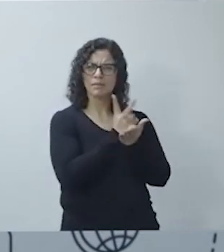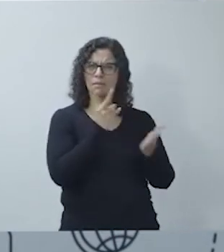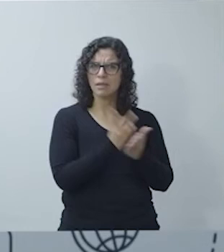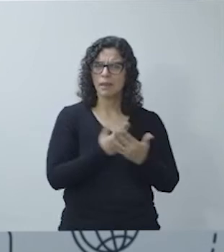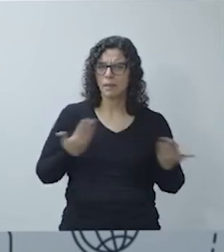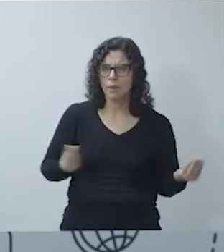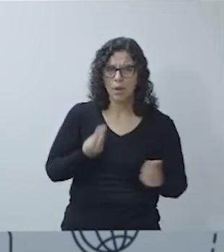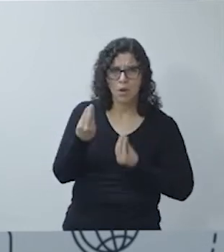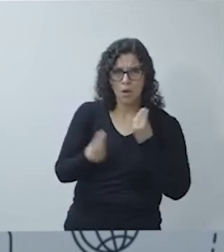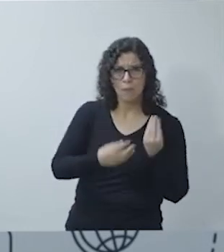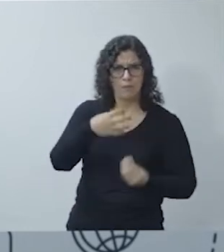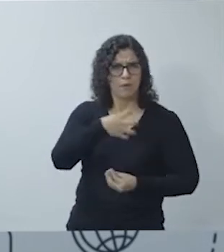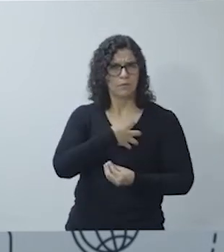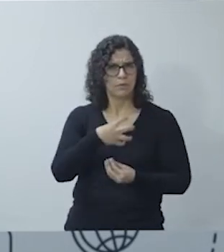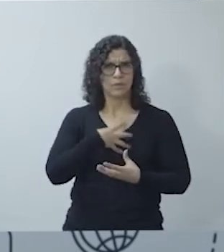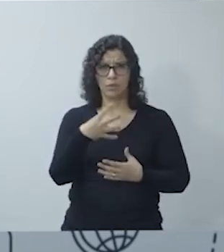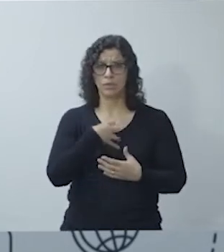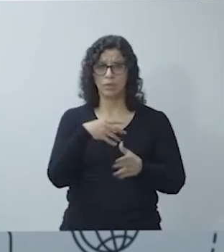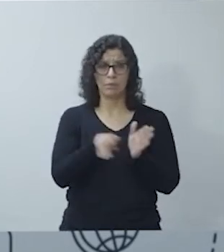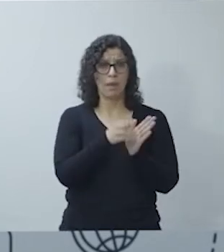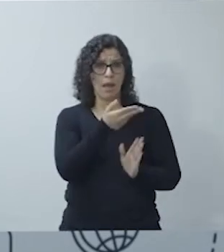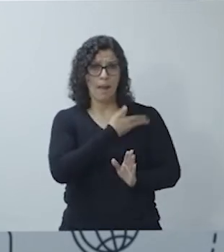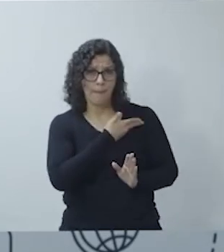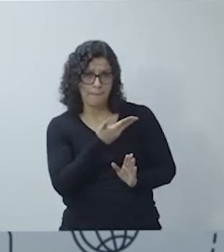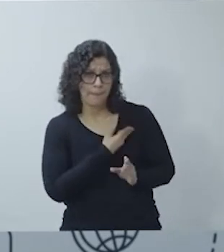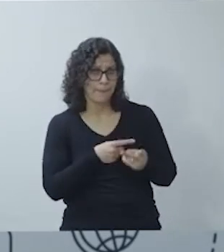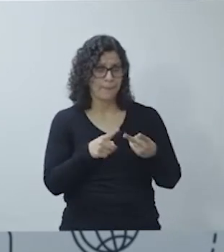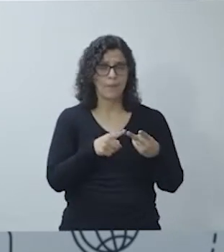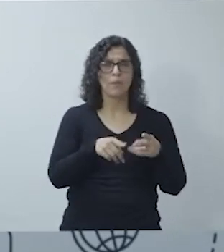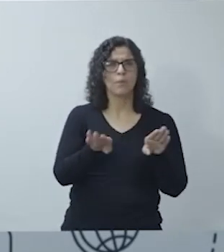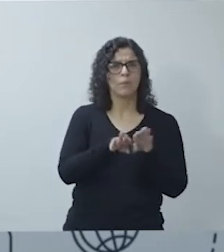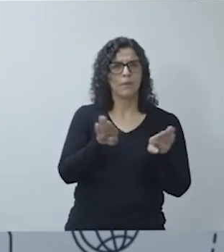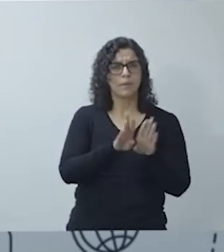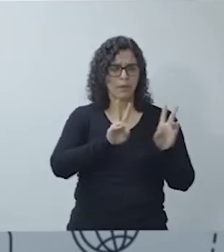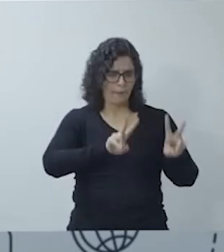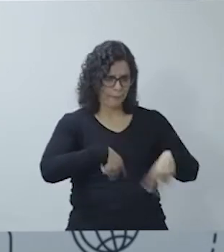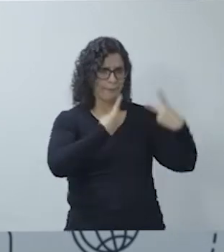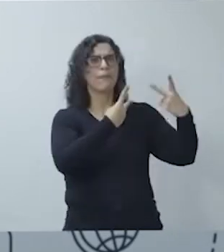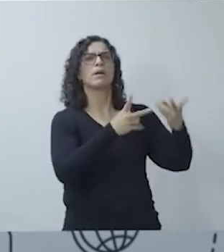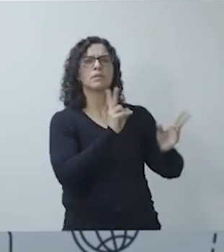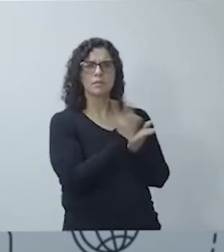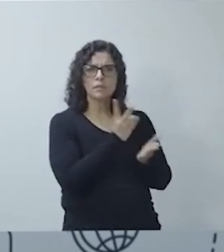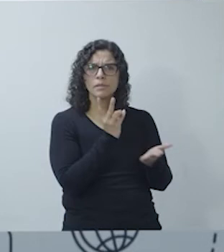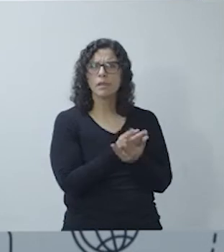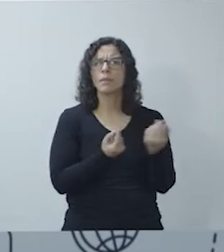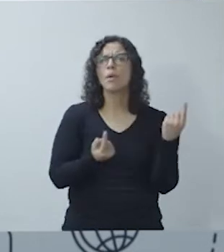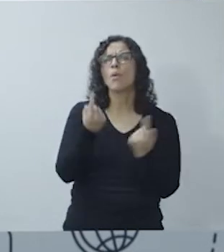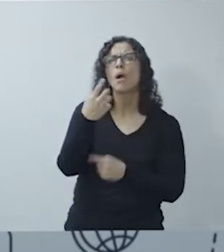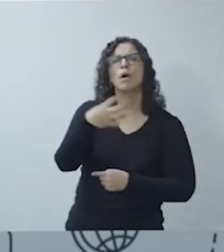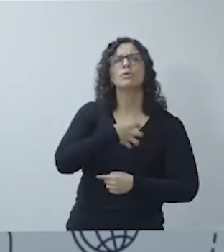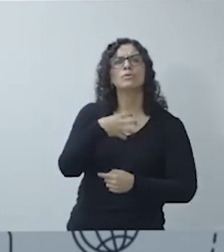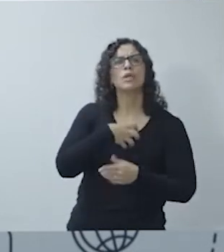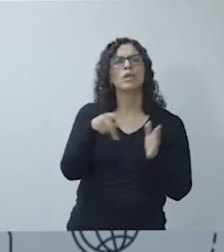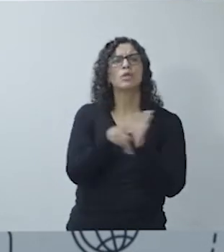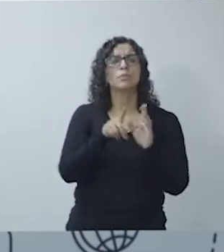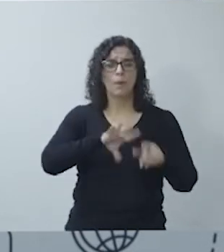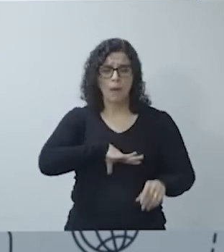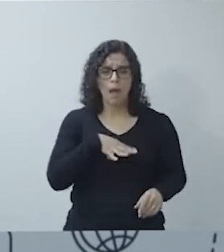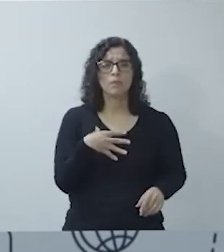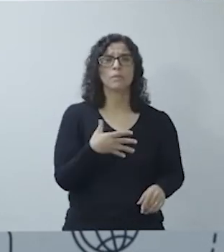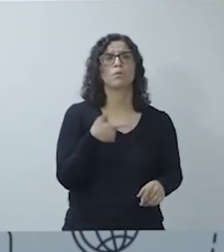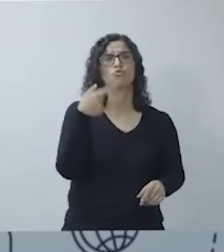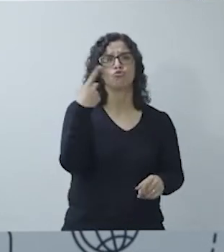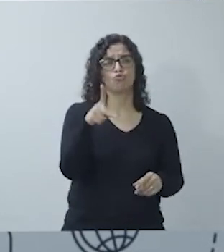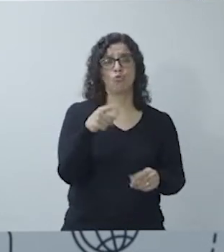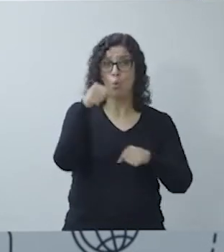sua volta, as outras pessoas, aos amigos que tiram proveito de você. Quais seriam as suas